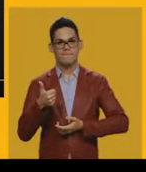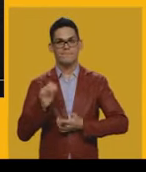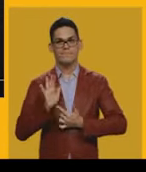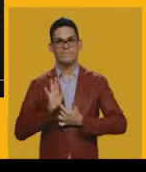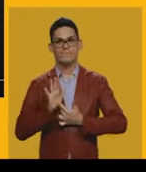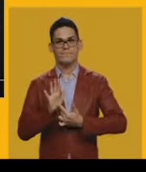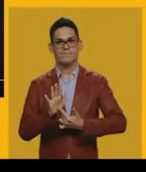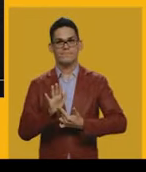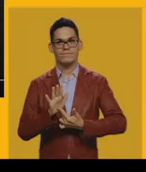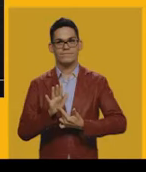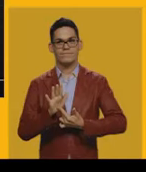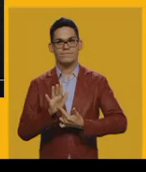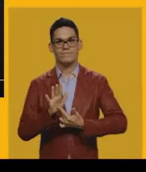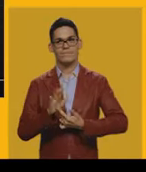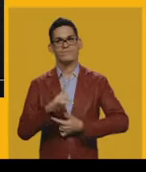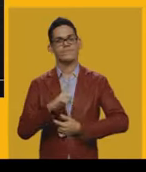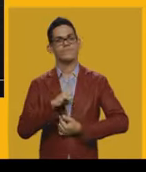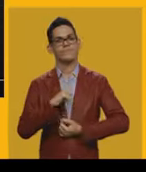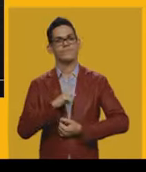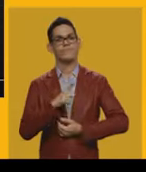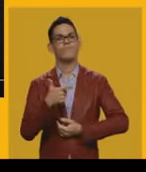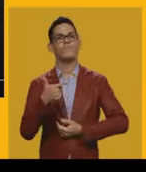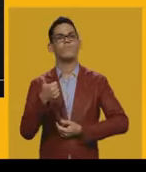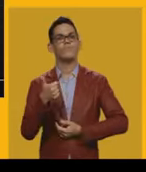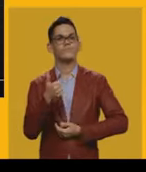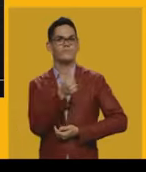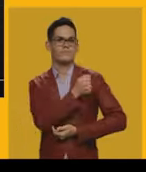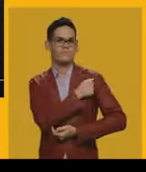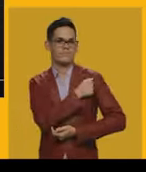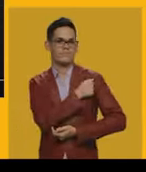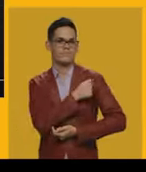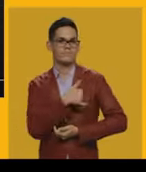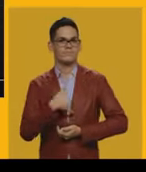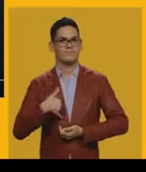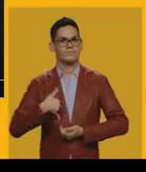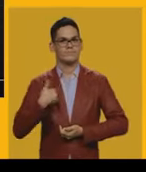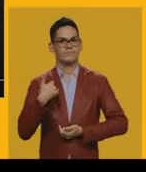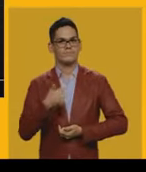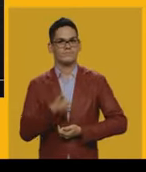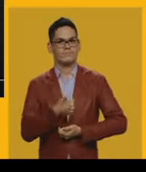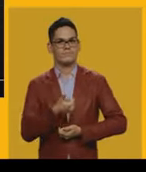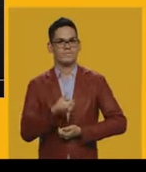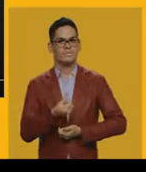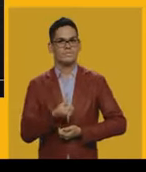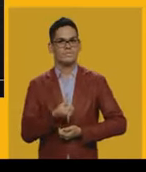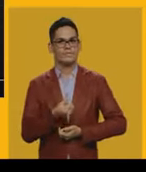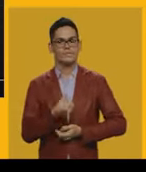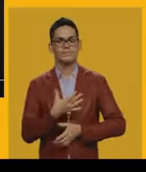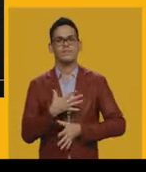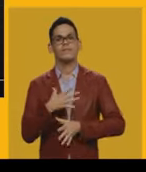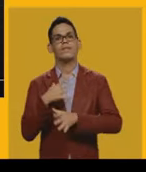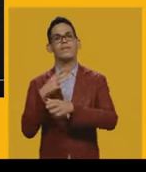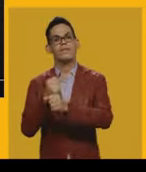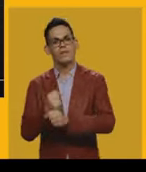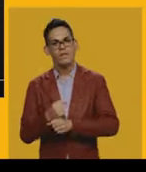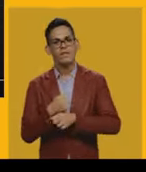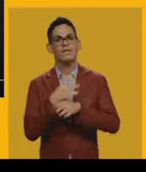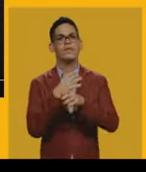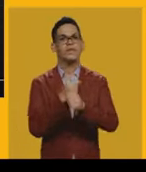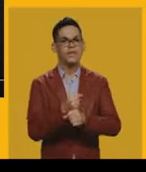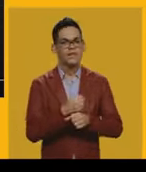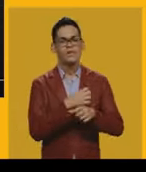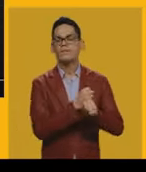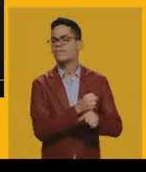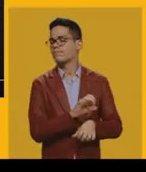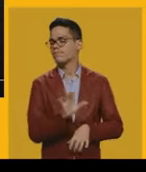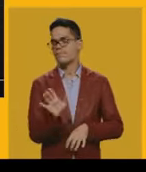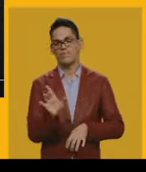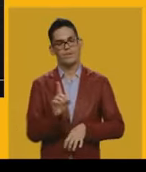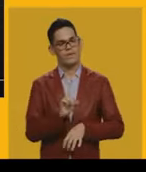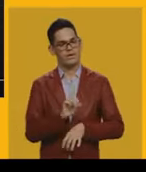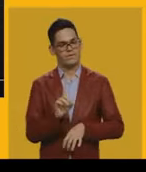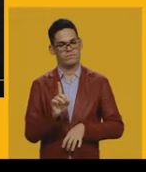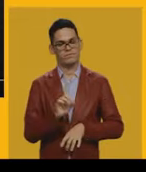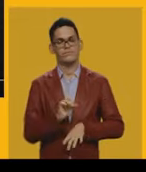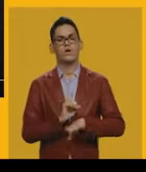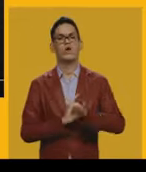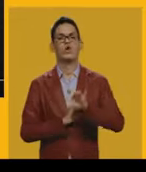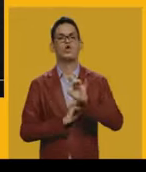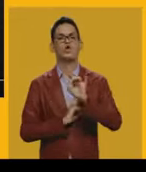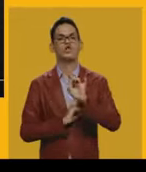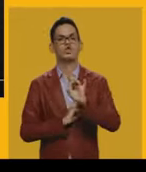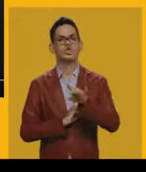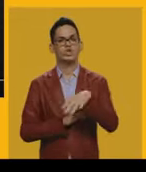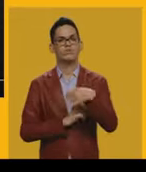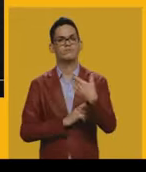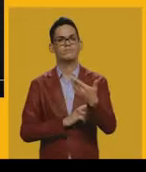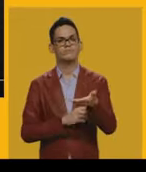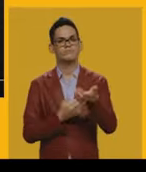indicando. Então nós temos aí 12 alunos que têm 16 anos. Você não vai somar 16 mais 16 mais 16, vai usar aquela ideia que eu acabei de